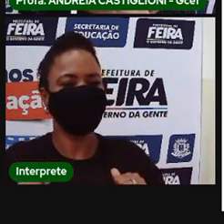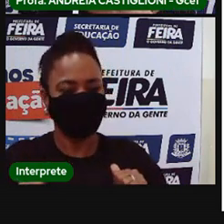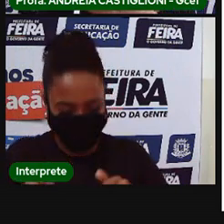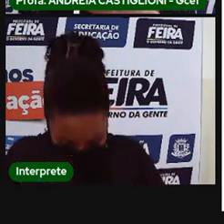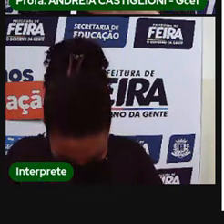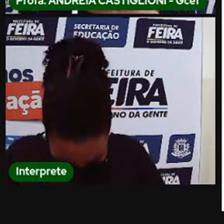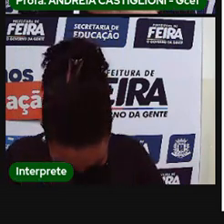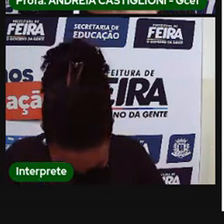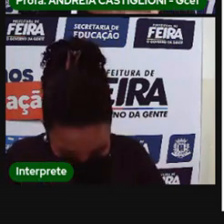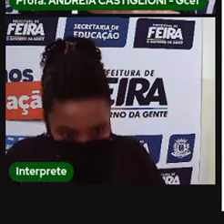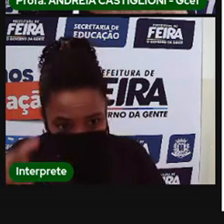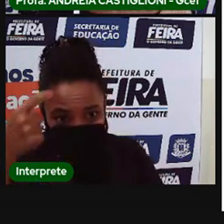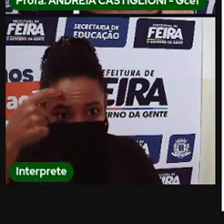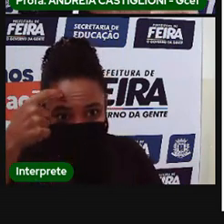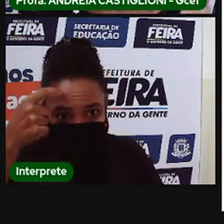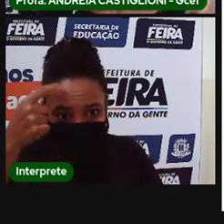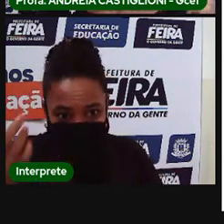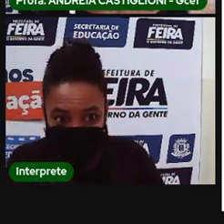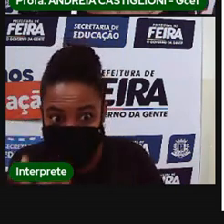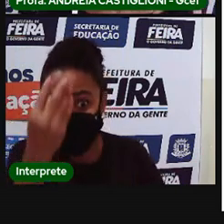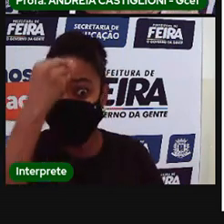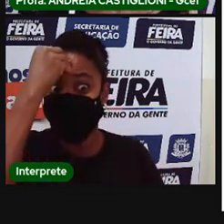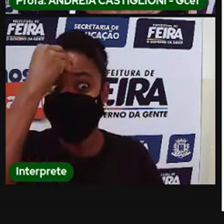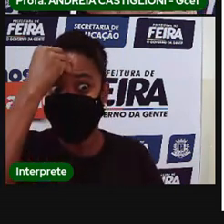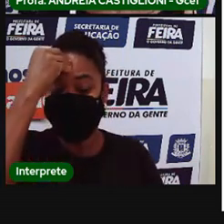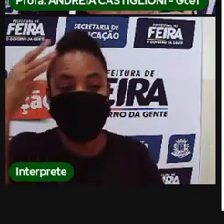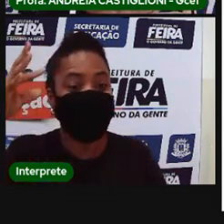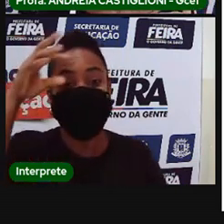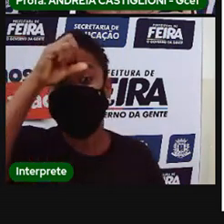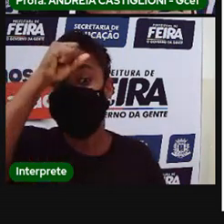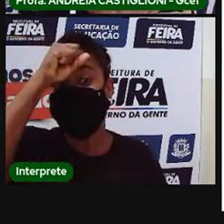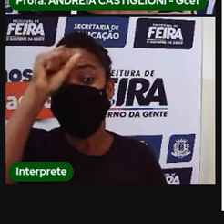acessar pelo link que o Nutec colocou, ou então